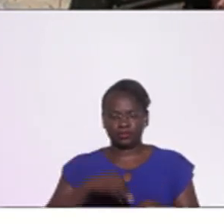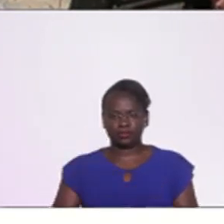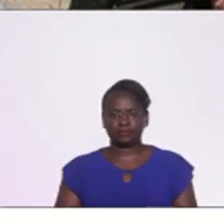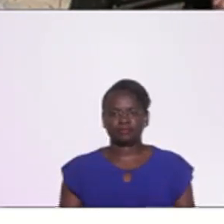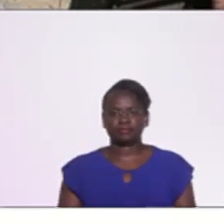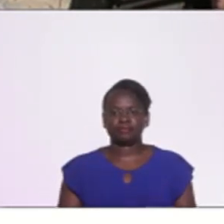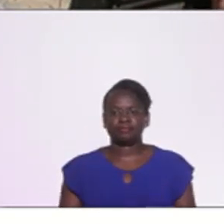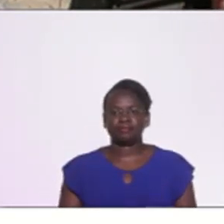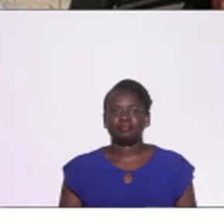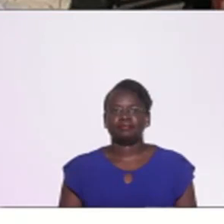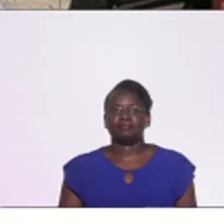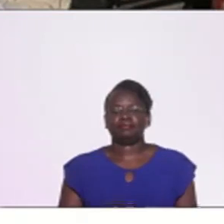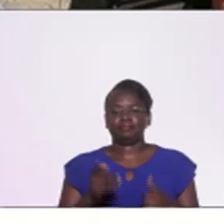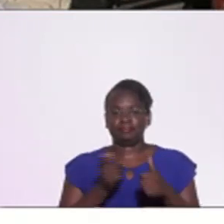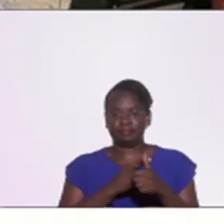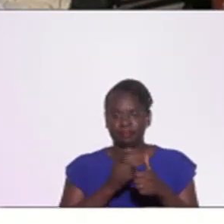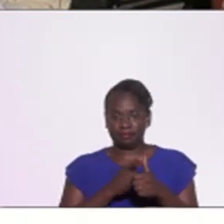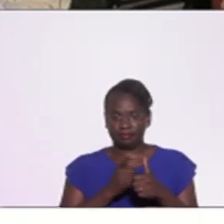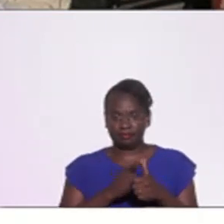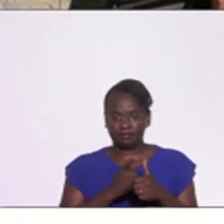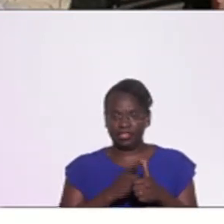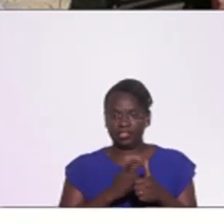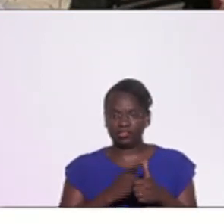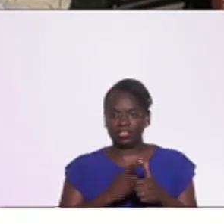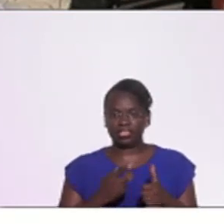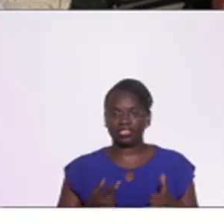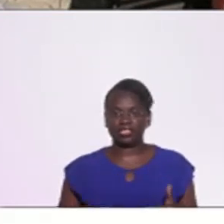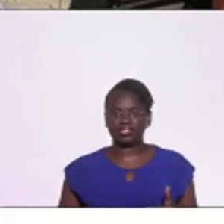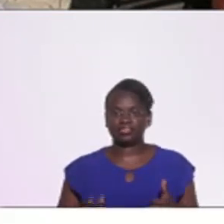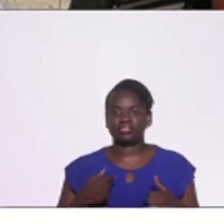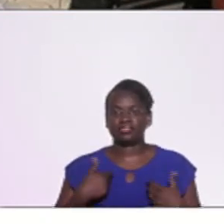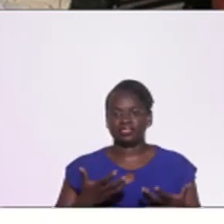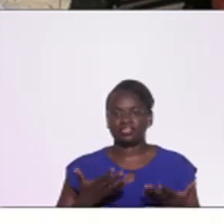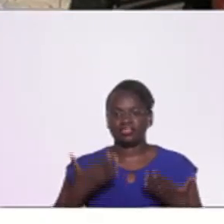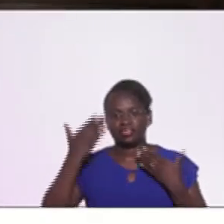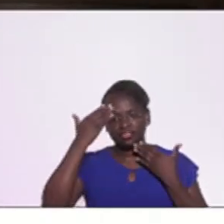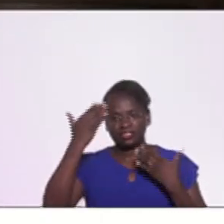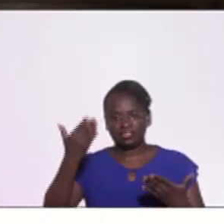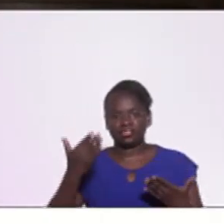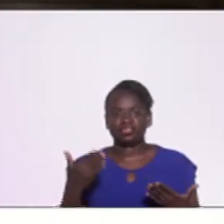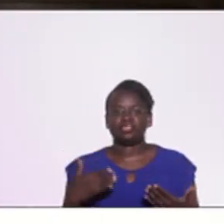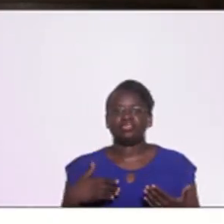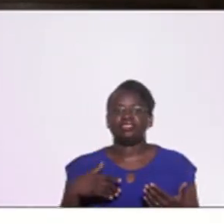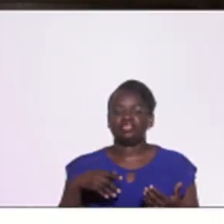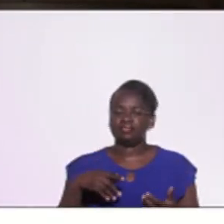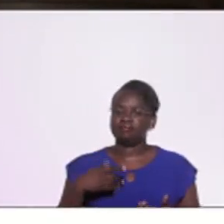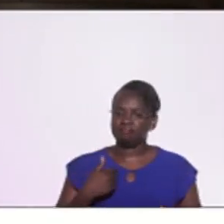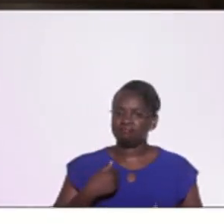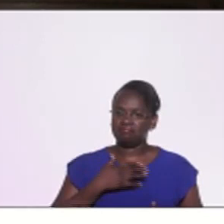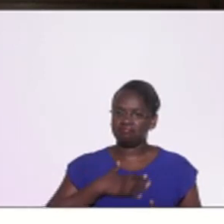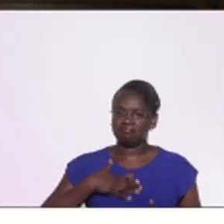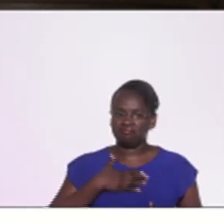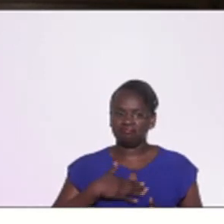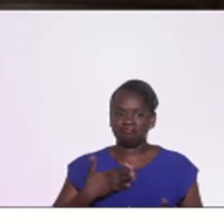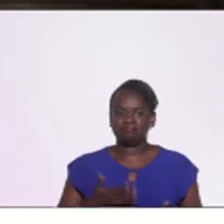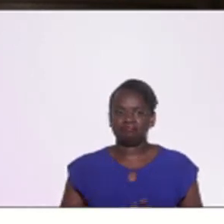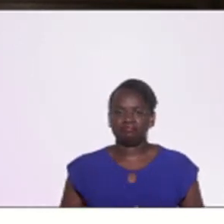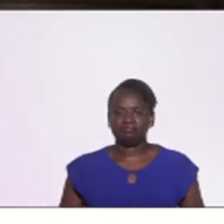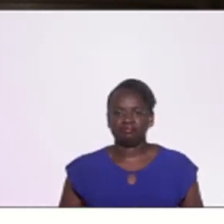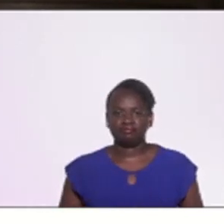Em primeiro lugar, Ronaldo, eu queria agradecer essa verdadeira comenda, né? Que